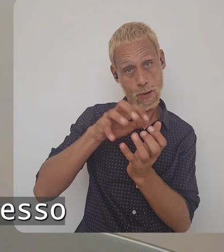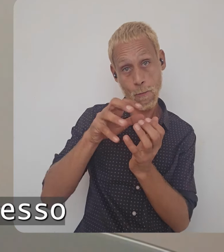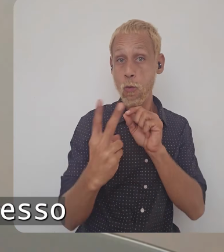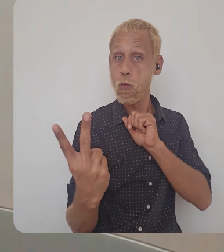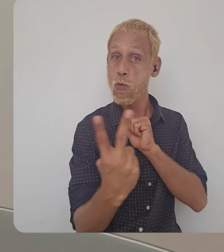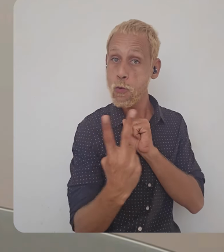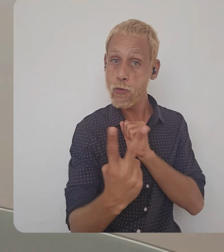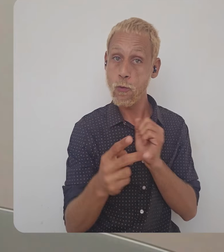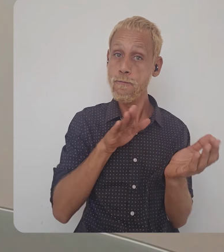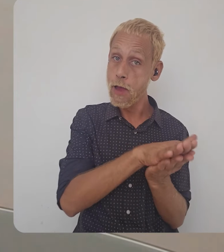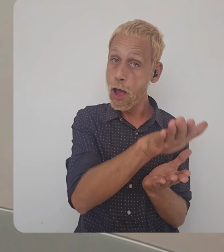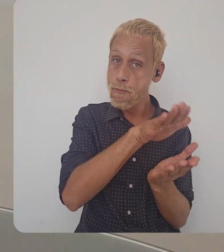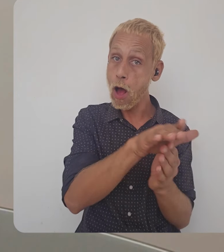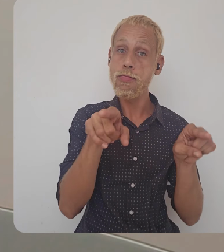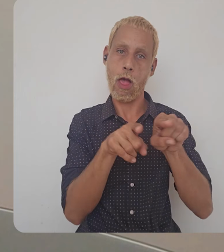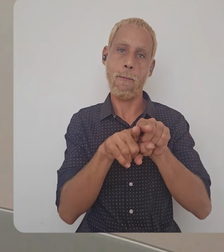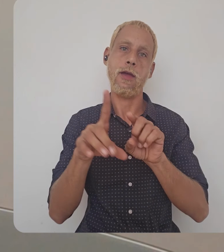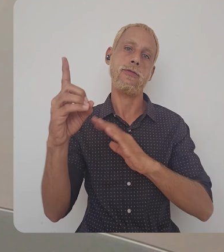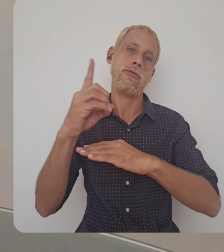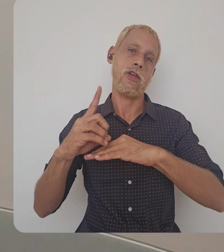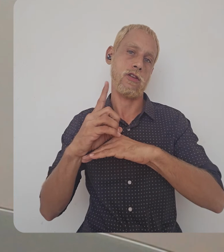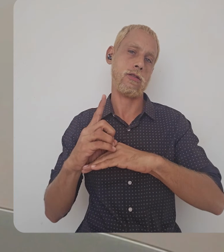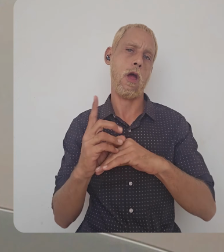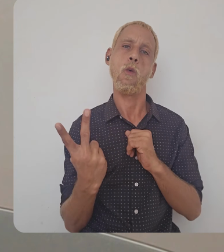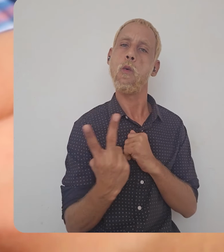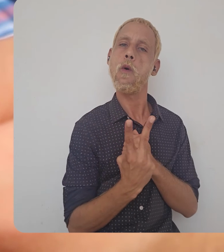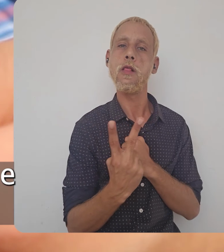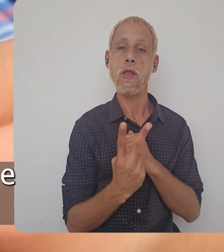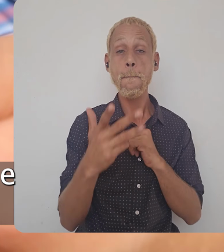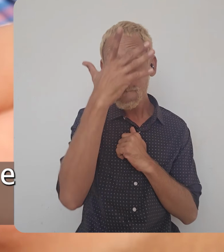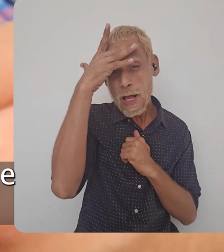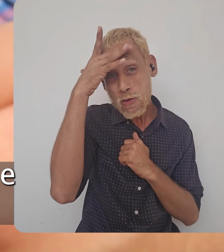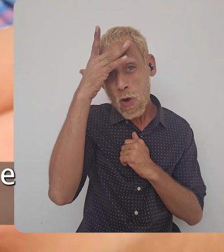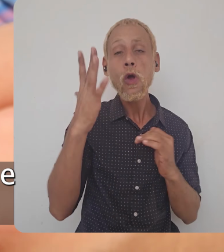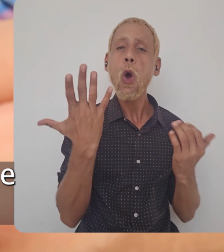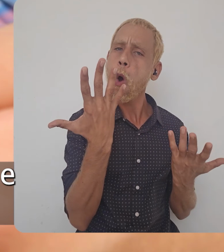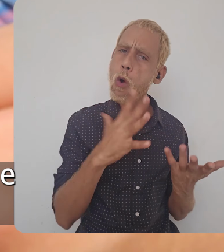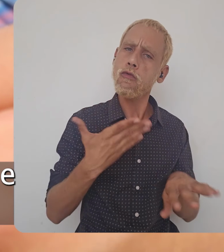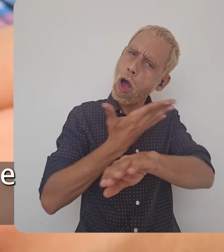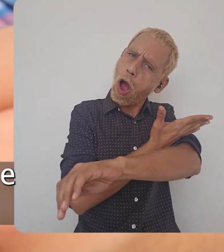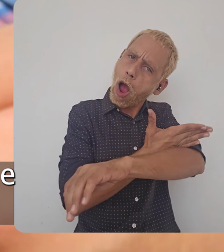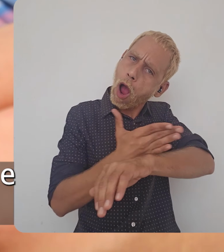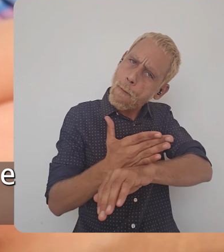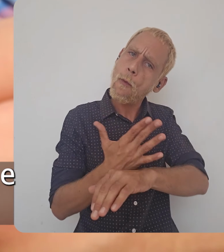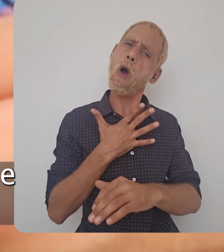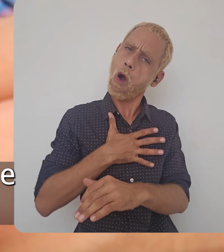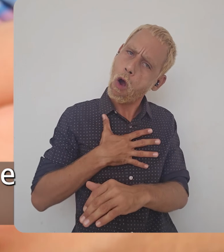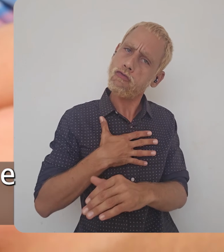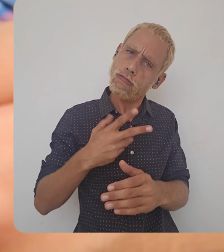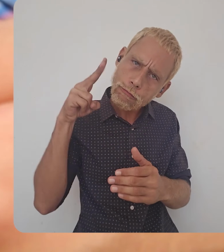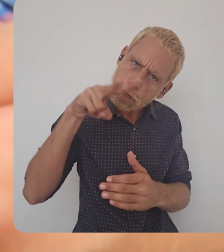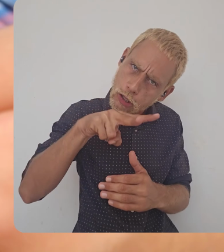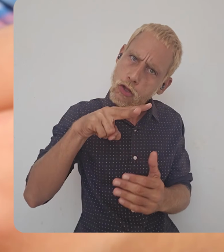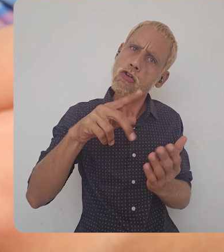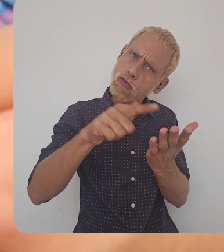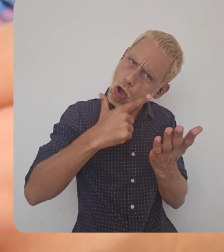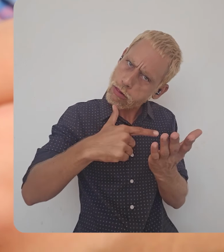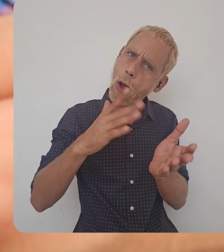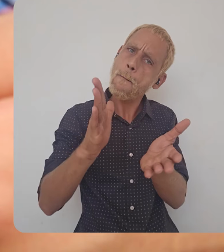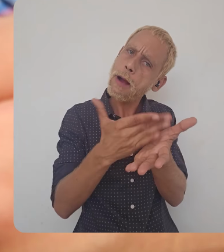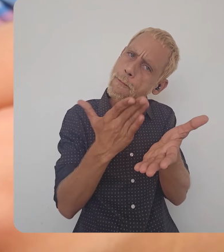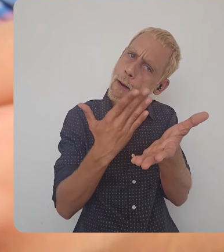jornal impresso e também mantendo o digital. Essa é uma estratégia vencedora. E por quê? Porque tem ainda um grande contingente de pessoas que estão habituadas e gostam